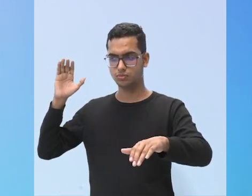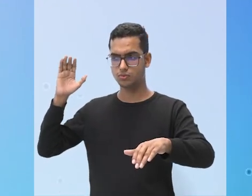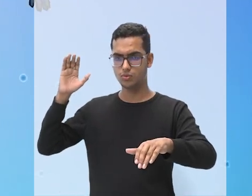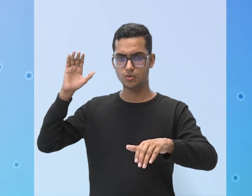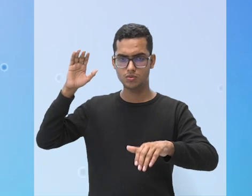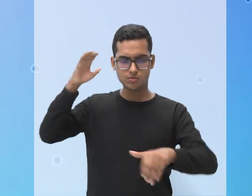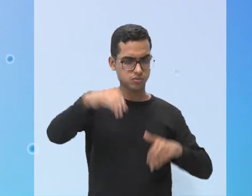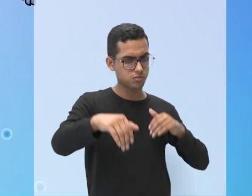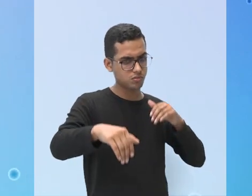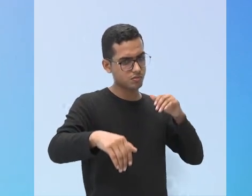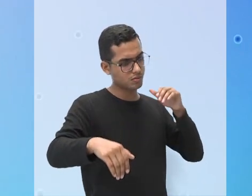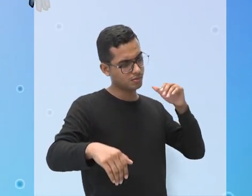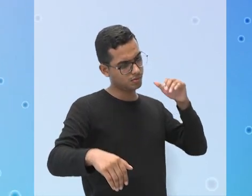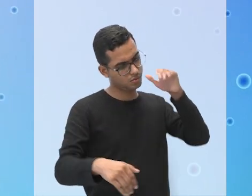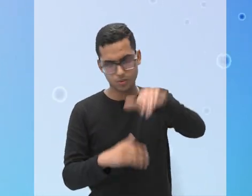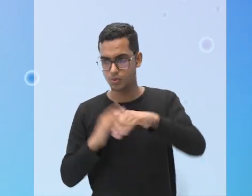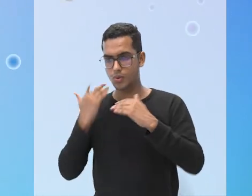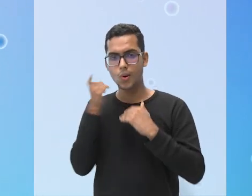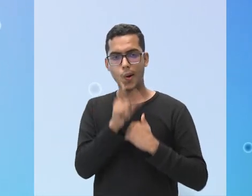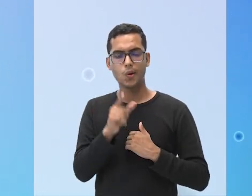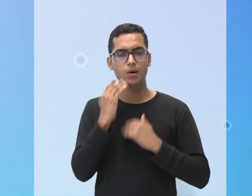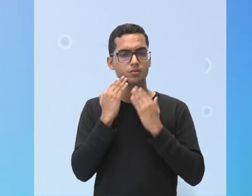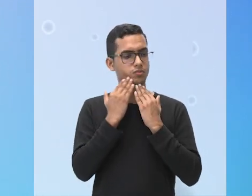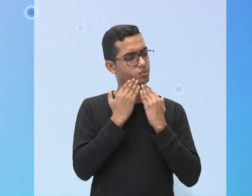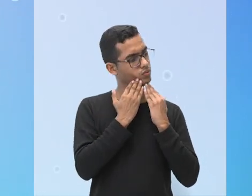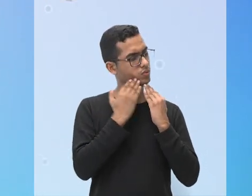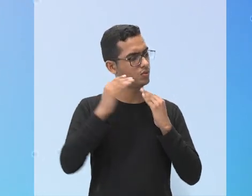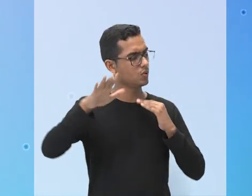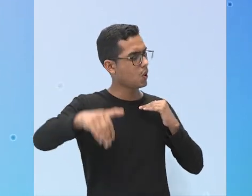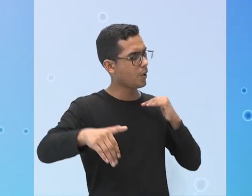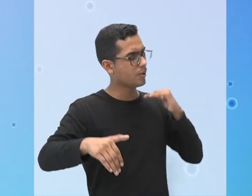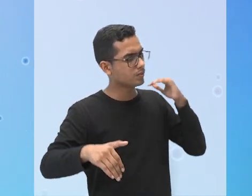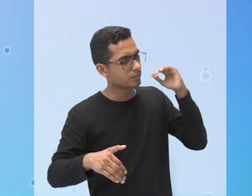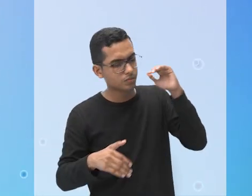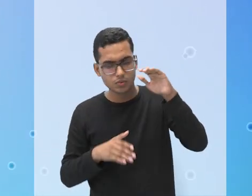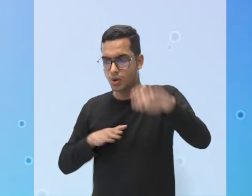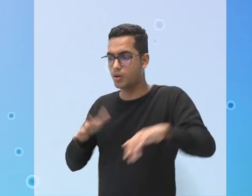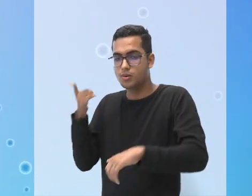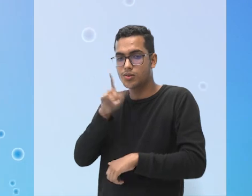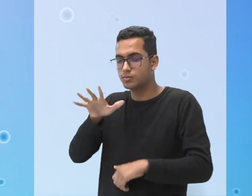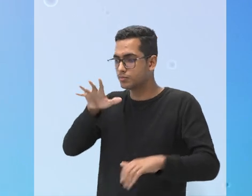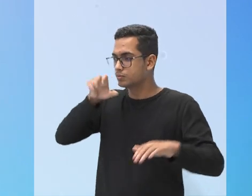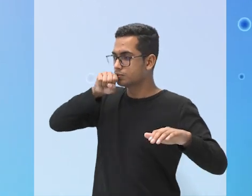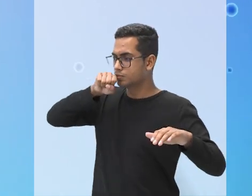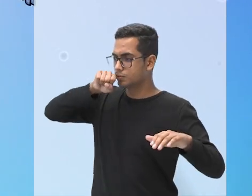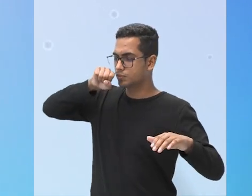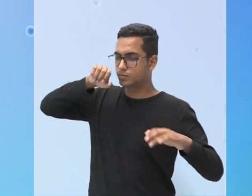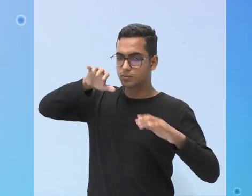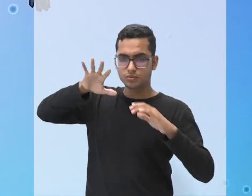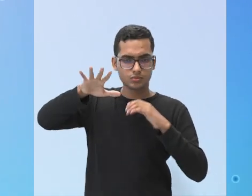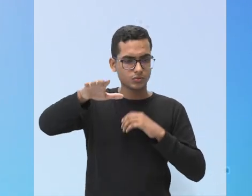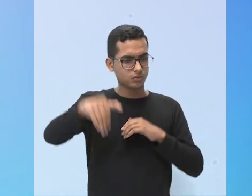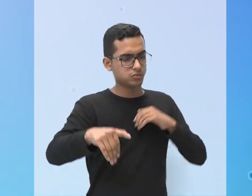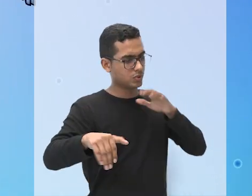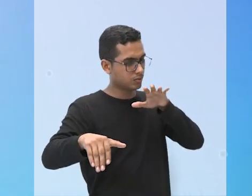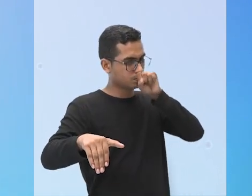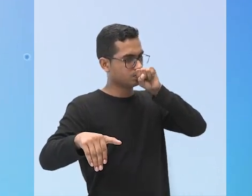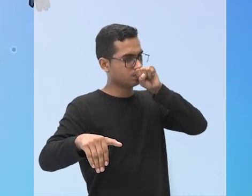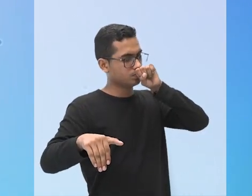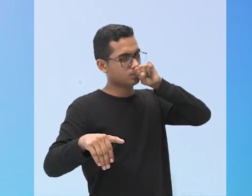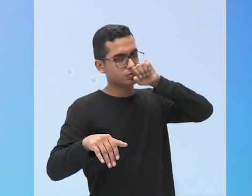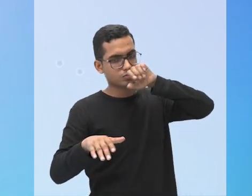alternada, como vocês estão vendo aí, ó. Pernas e braços trabalhando de forma alternada. Quando um dos braços